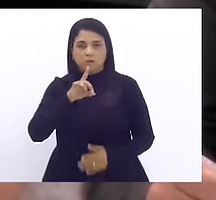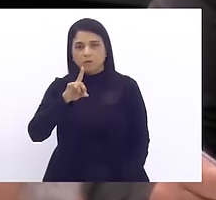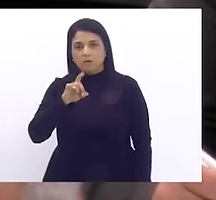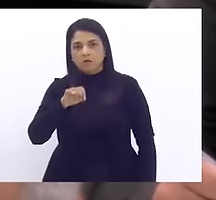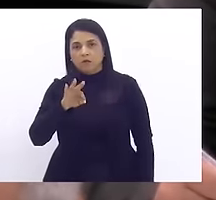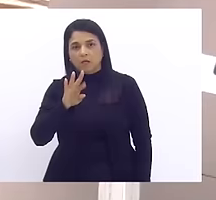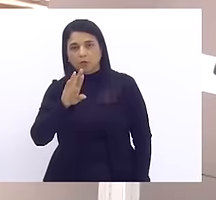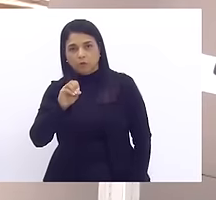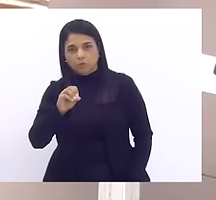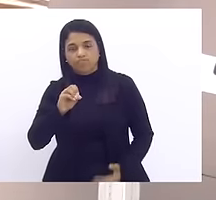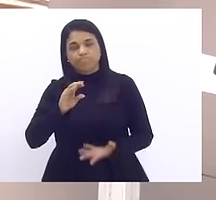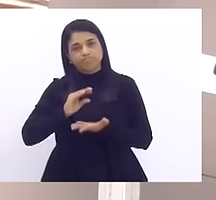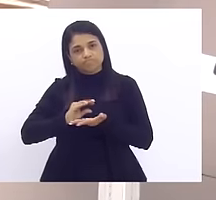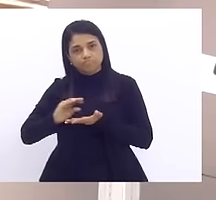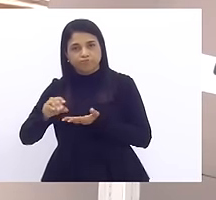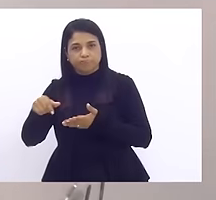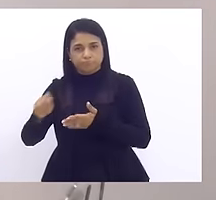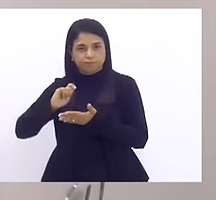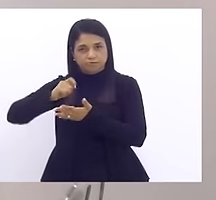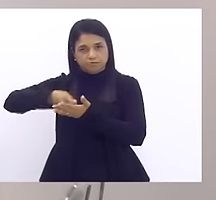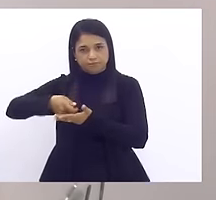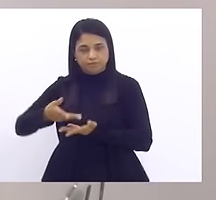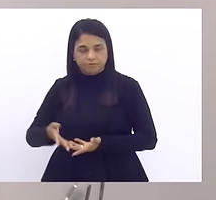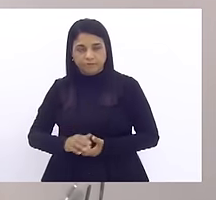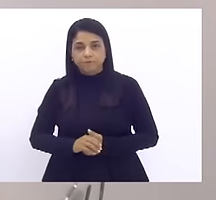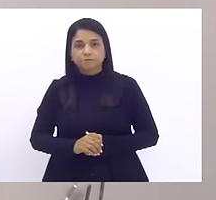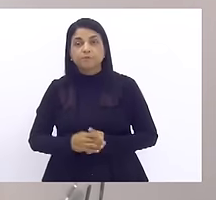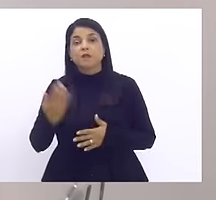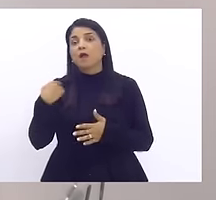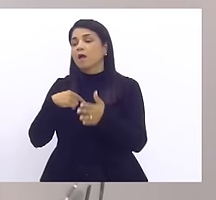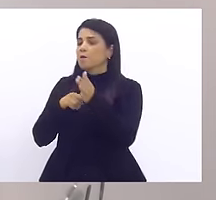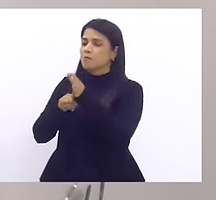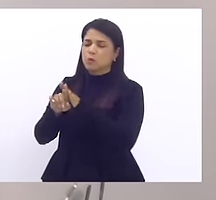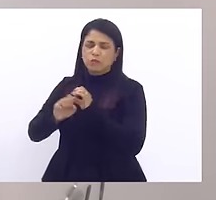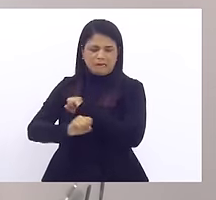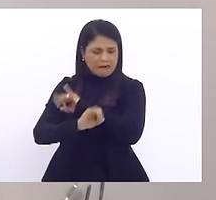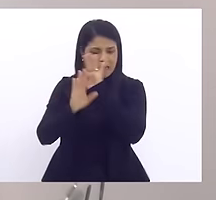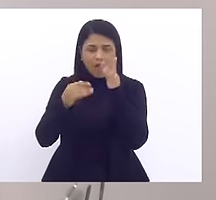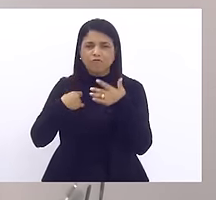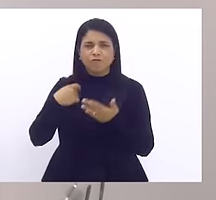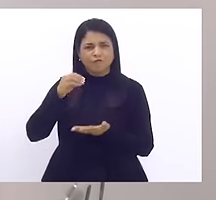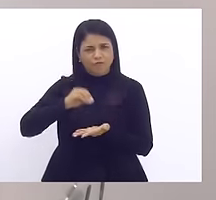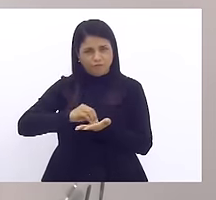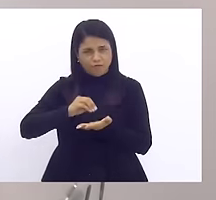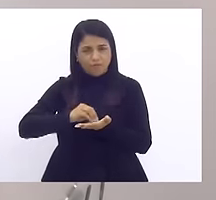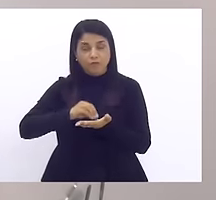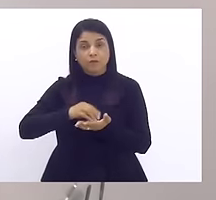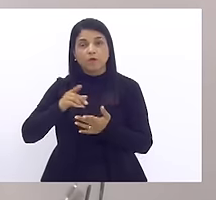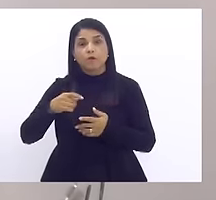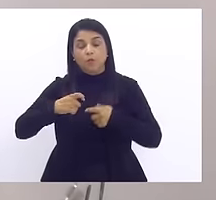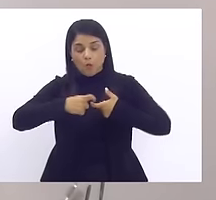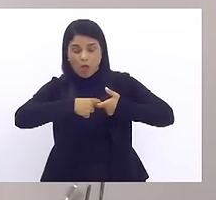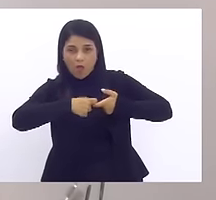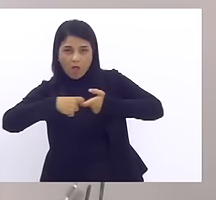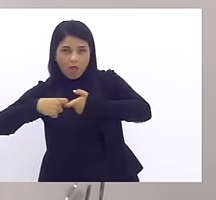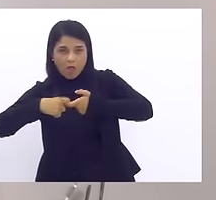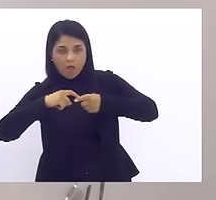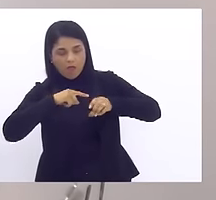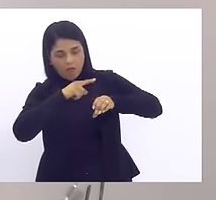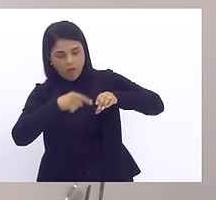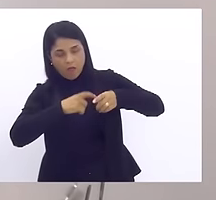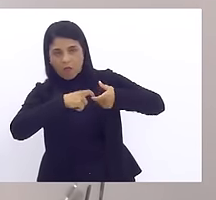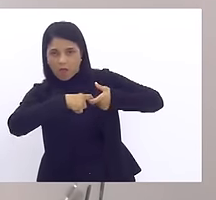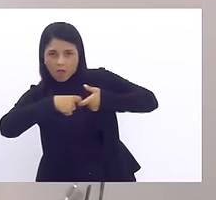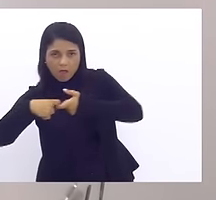efetue o repasse agora fazer uma pergunta ainda em relação que não ficou Claro para mim o Detro atua os reboques contratados pelo Detran